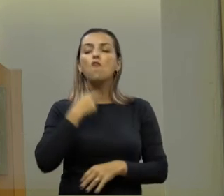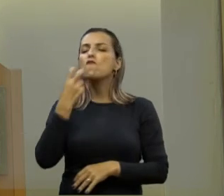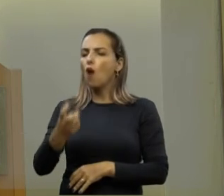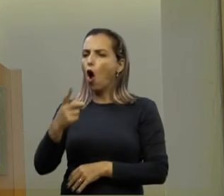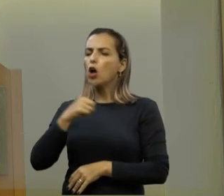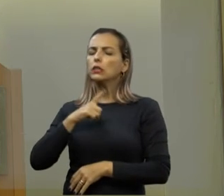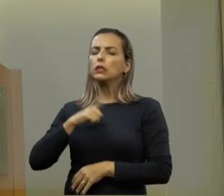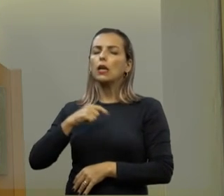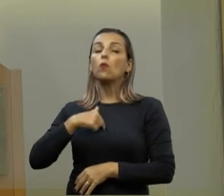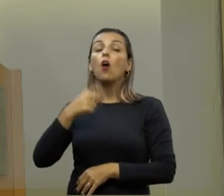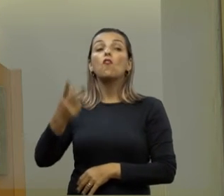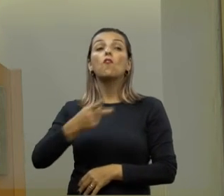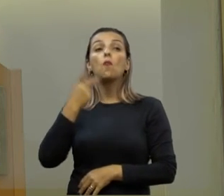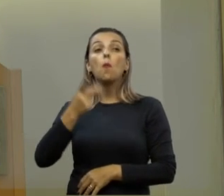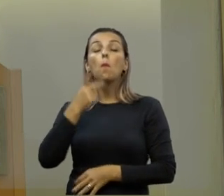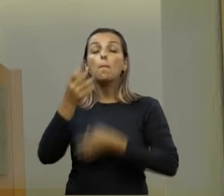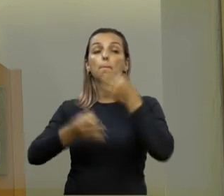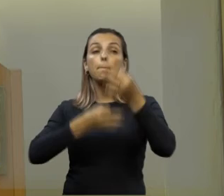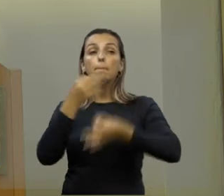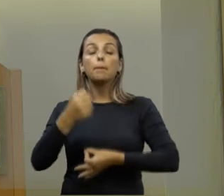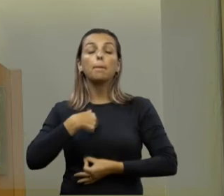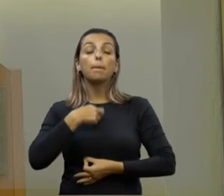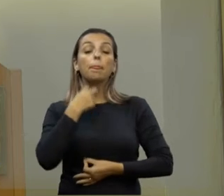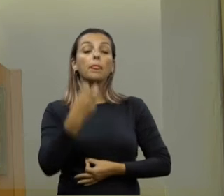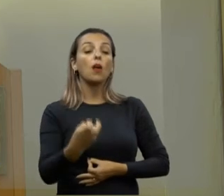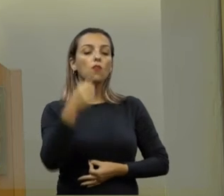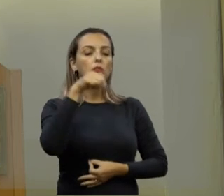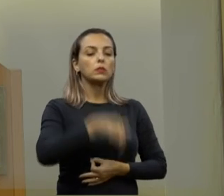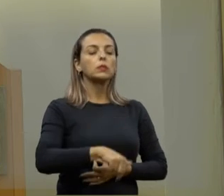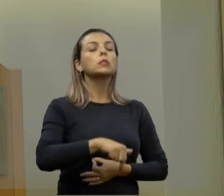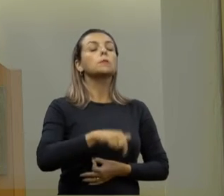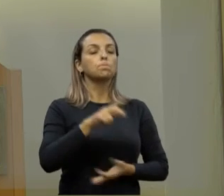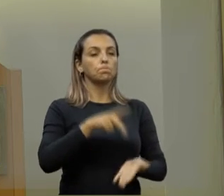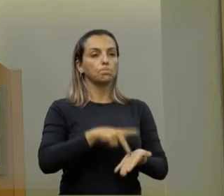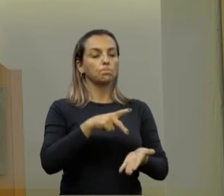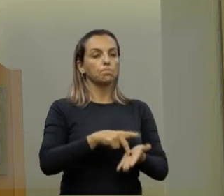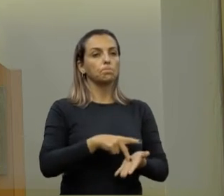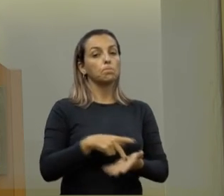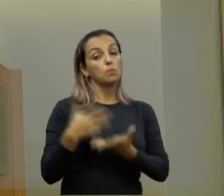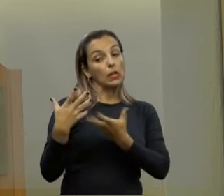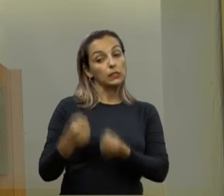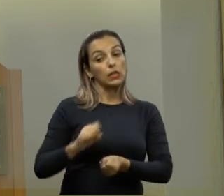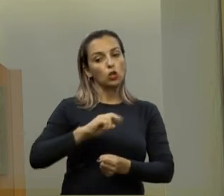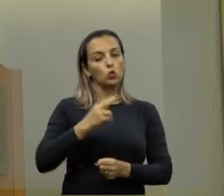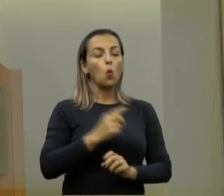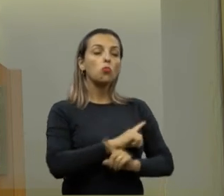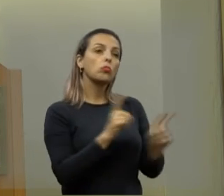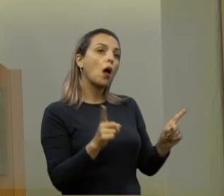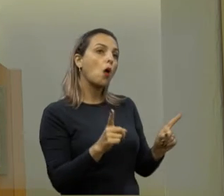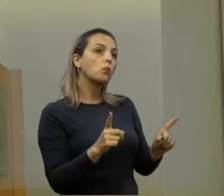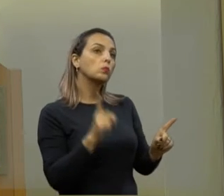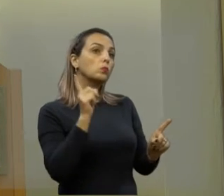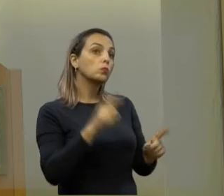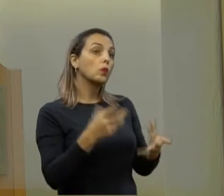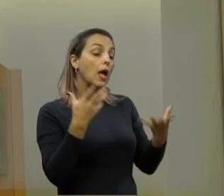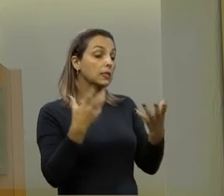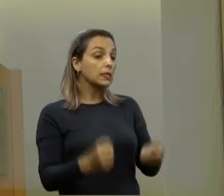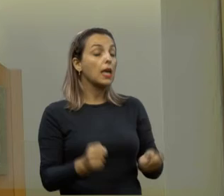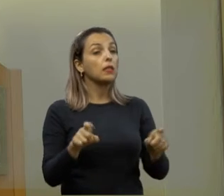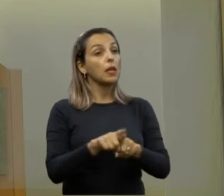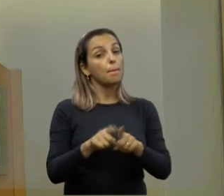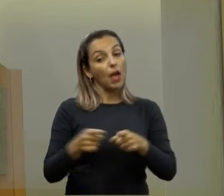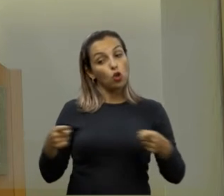falo eu tenho voz para falar aqui dentro aceita não aceite e assim tão favorável